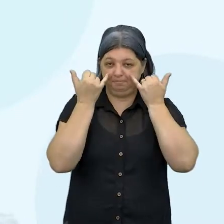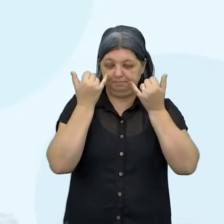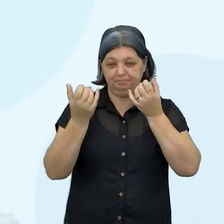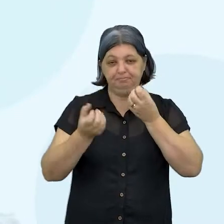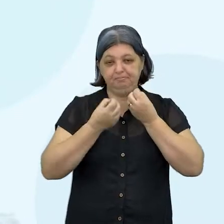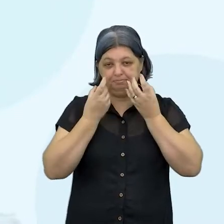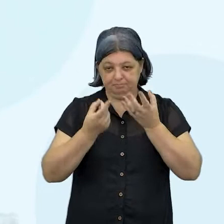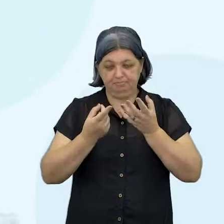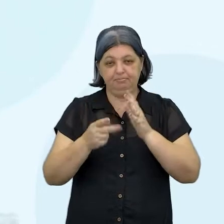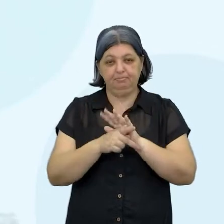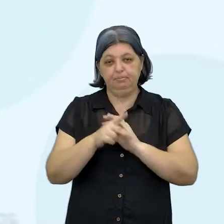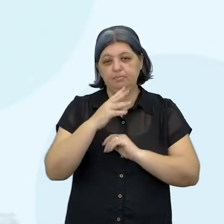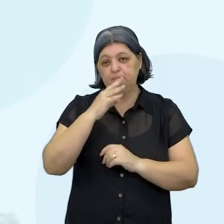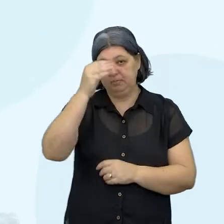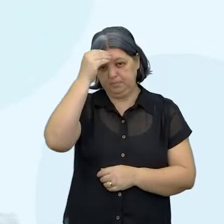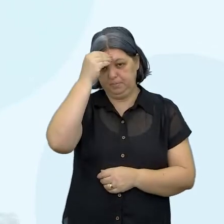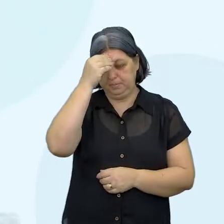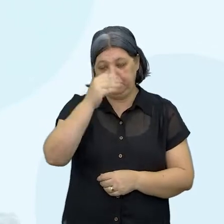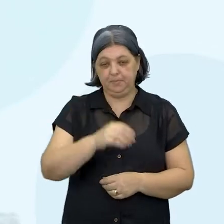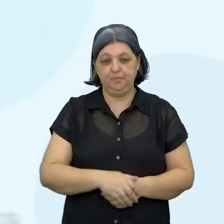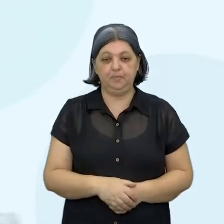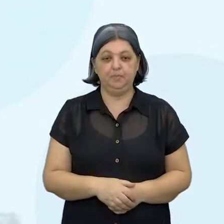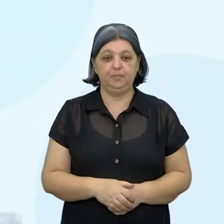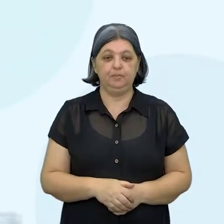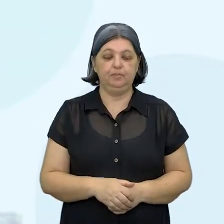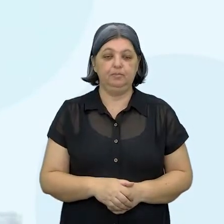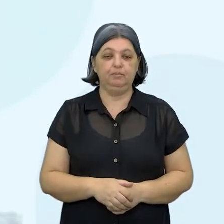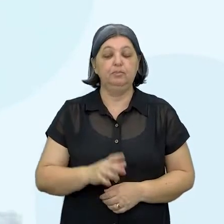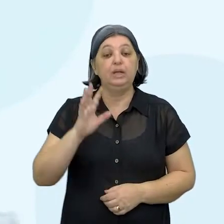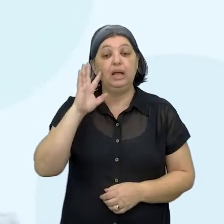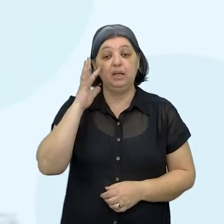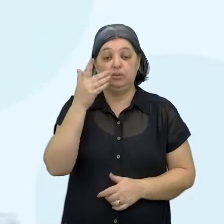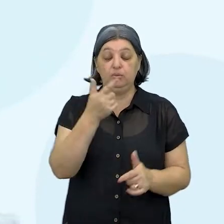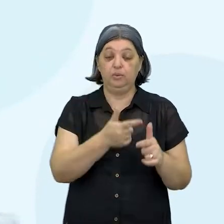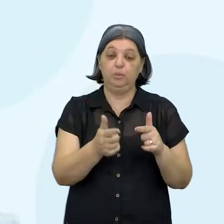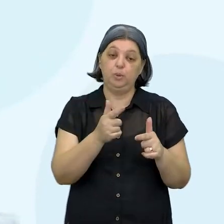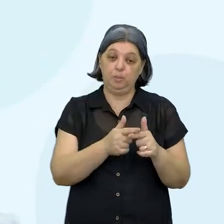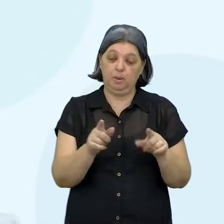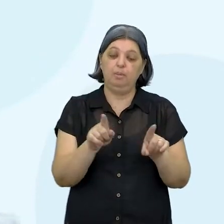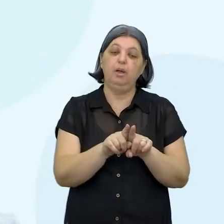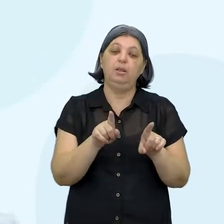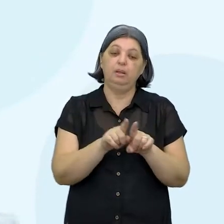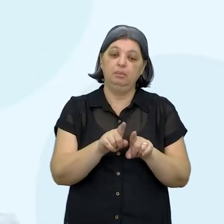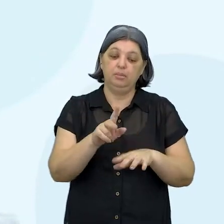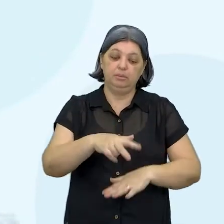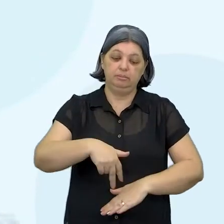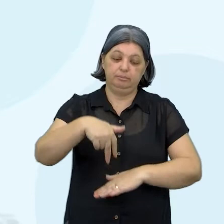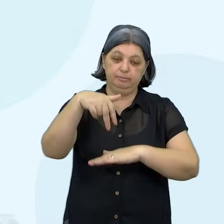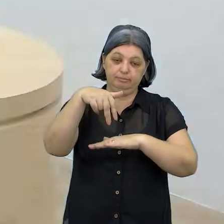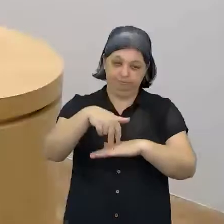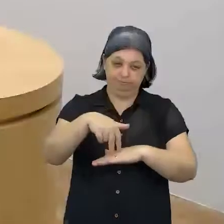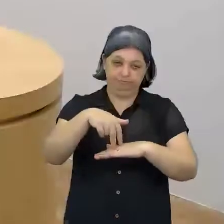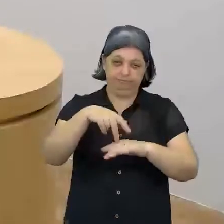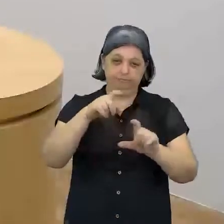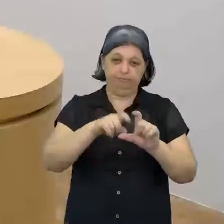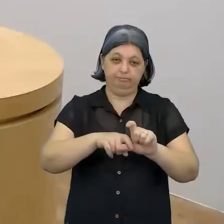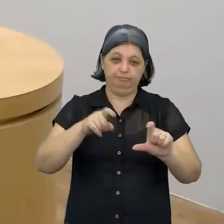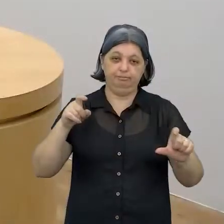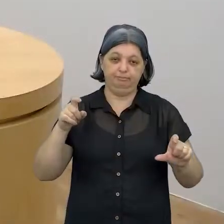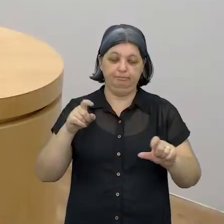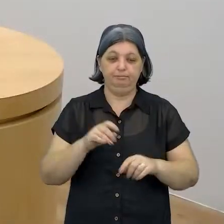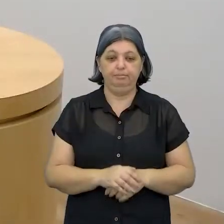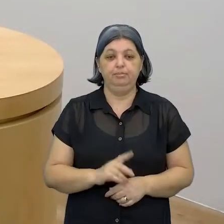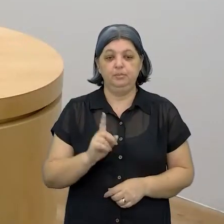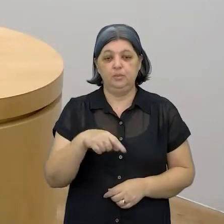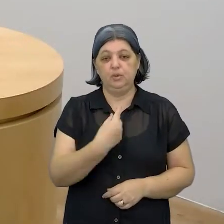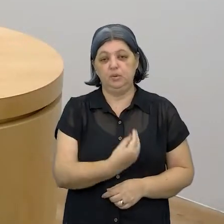produzir conhecimentos, resolver problemas e exercer protagonismo e autoria na nossa